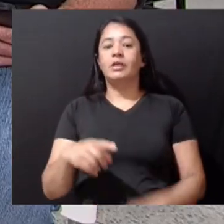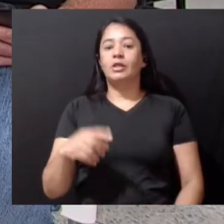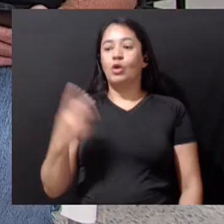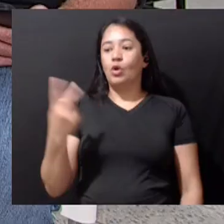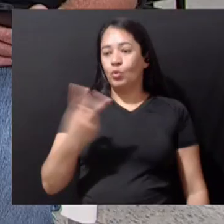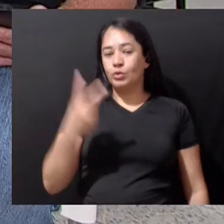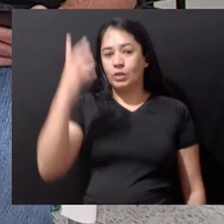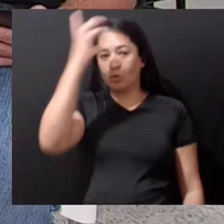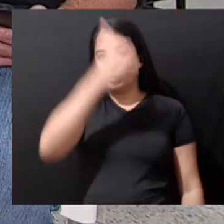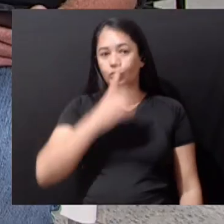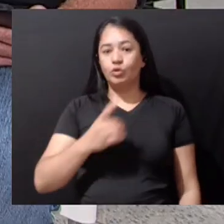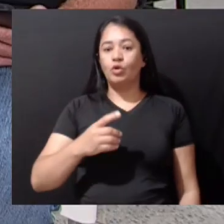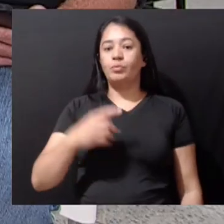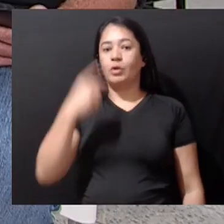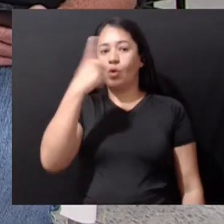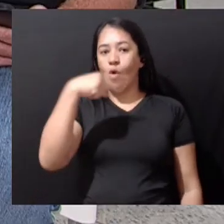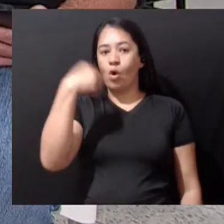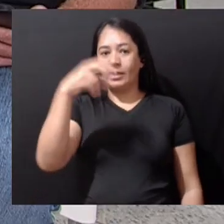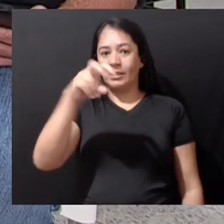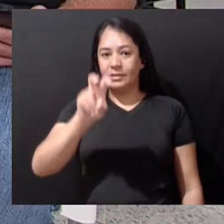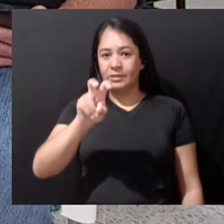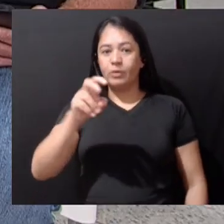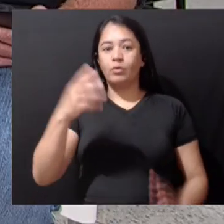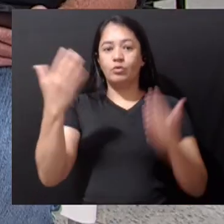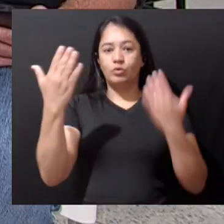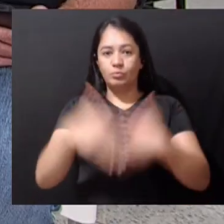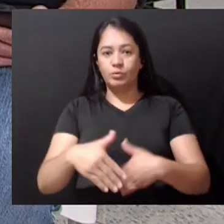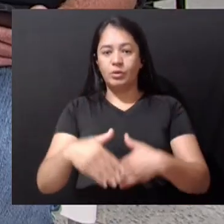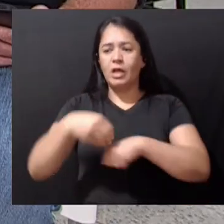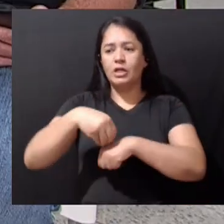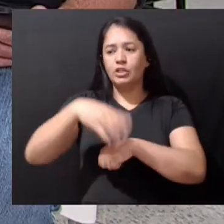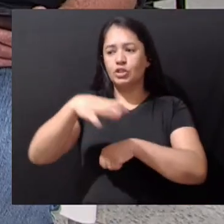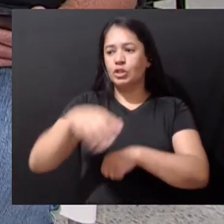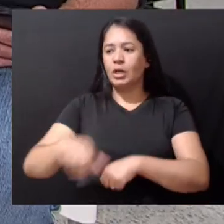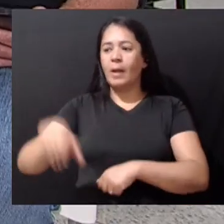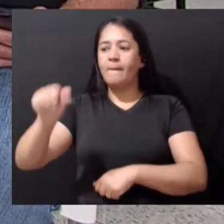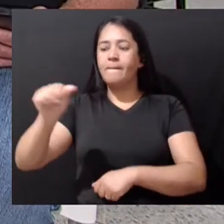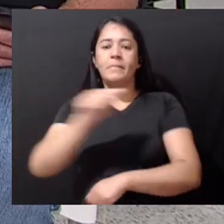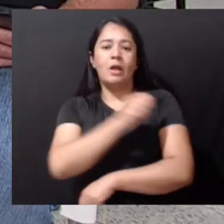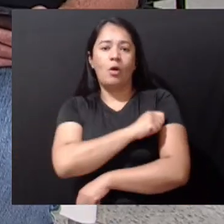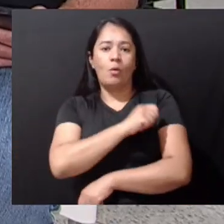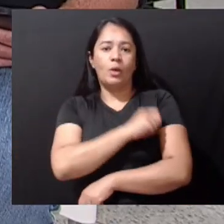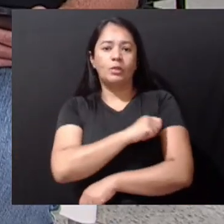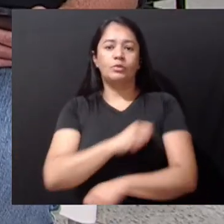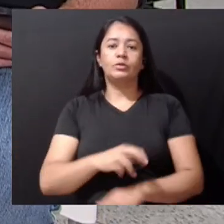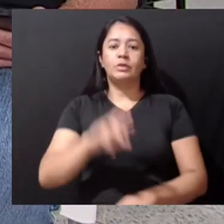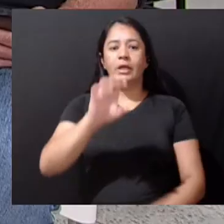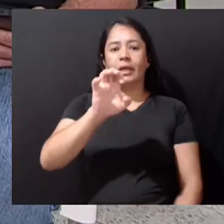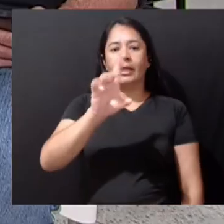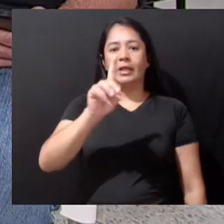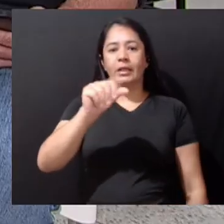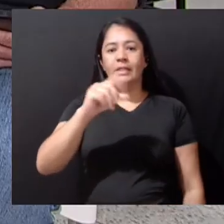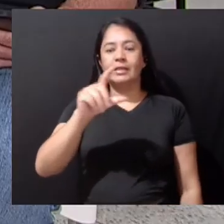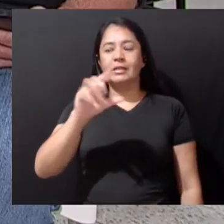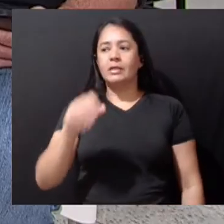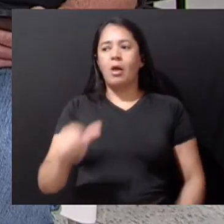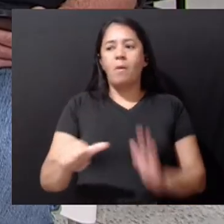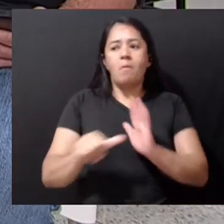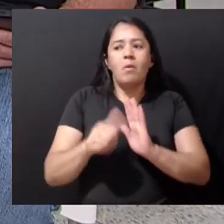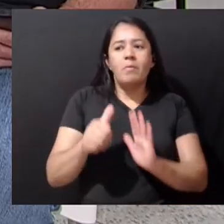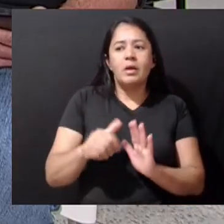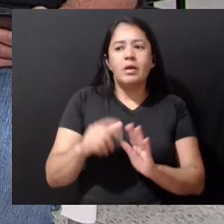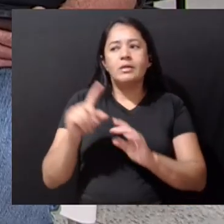falou da redação, né? Tem alguma dica para o candidato da questão da redação? Fazer a redação primeiro, para depois?